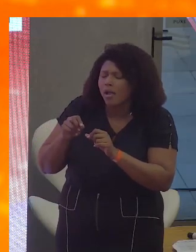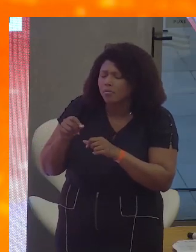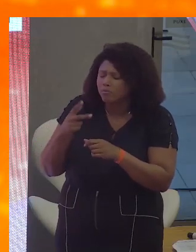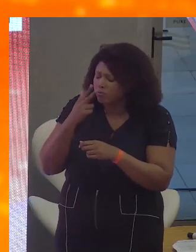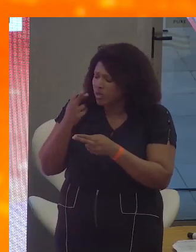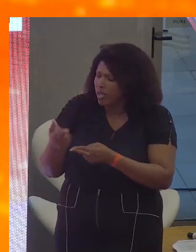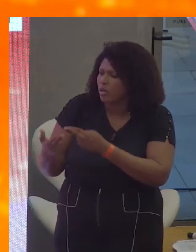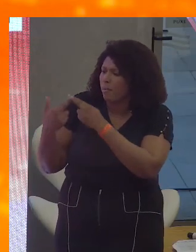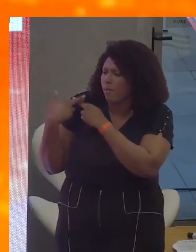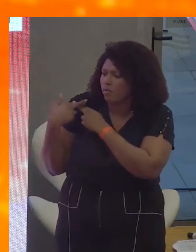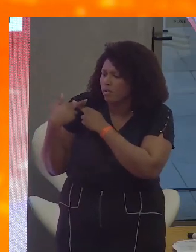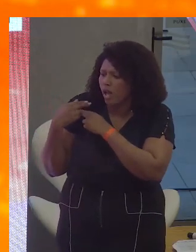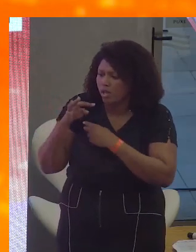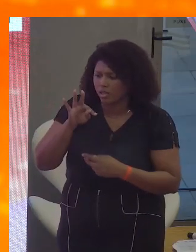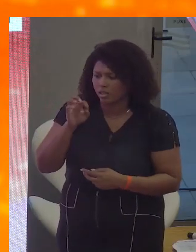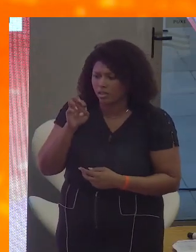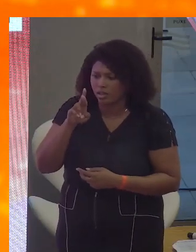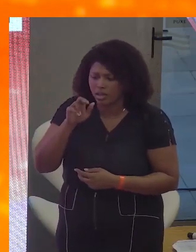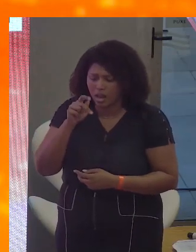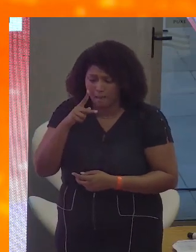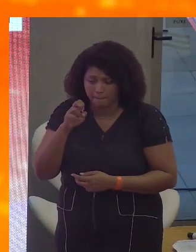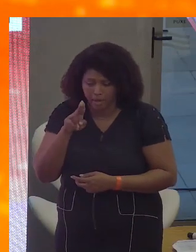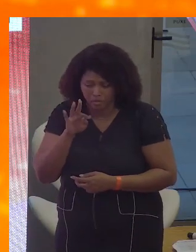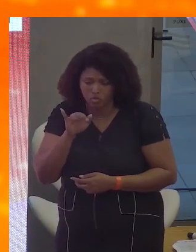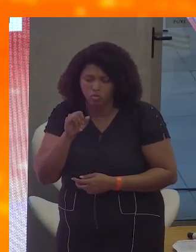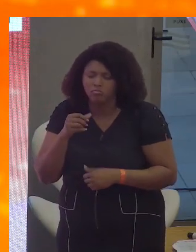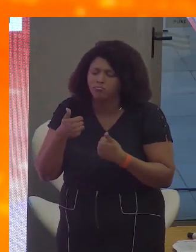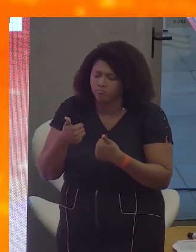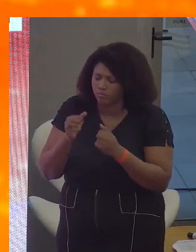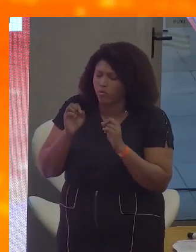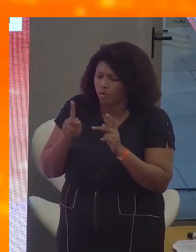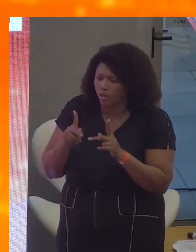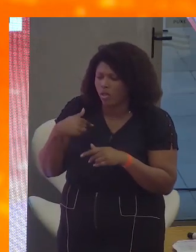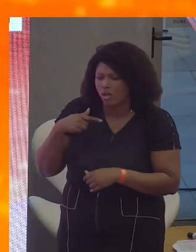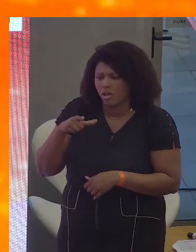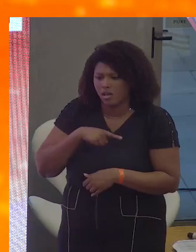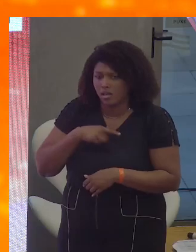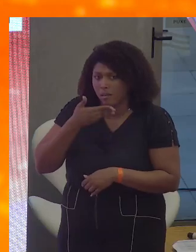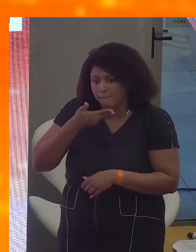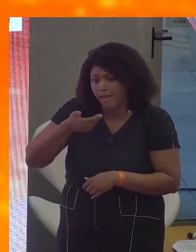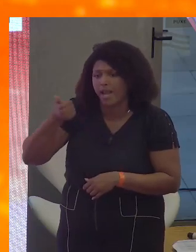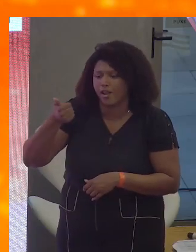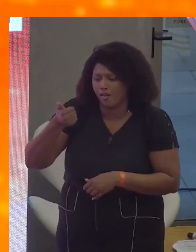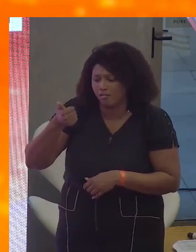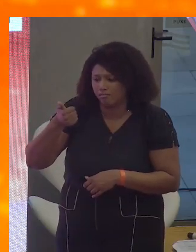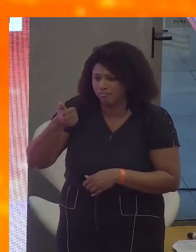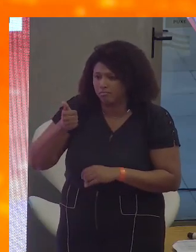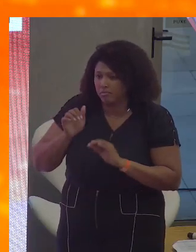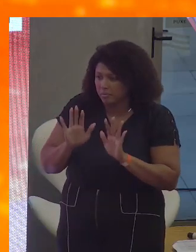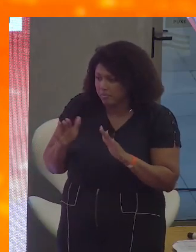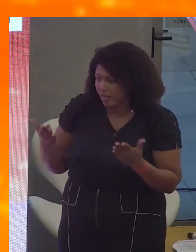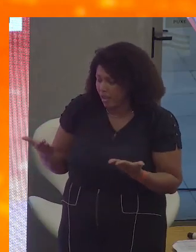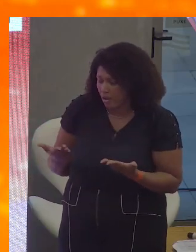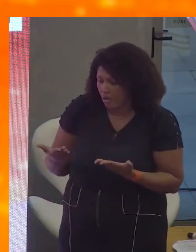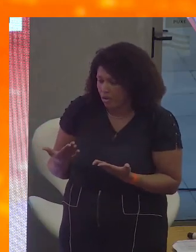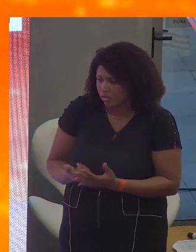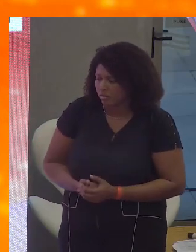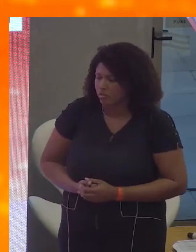efeito terapêutico, maravilha, eu teria um melhor resultado terapêutico. Agora,